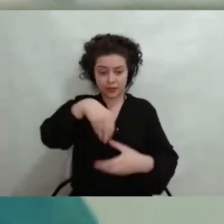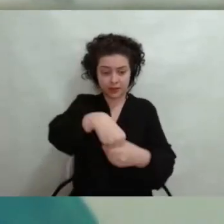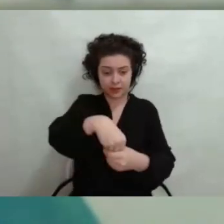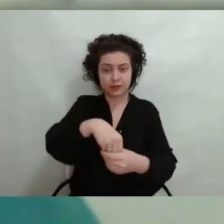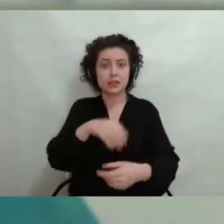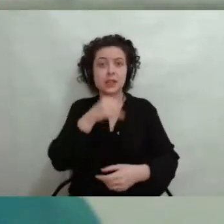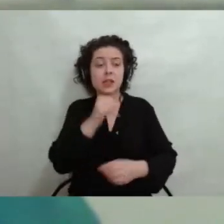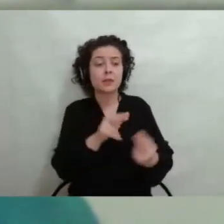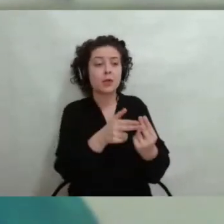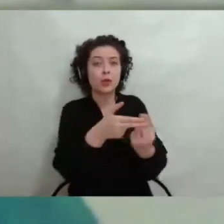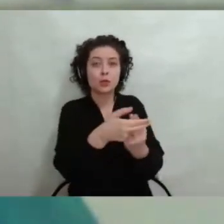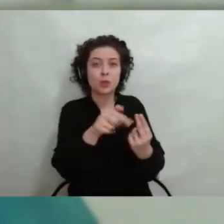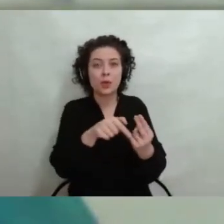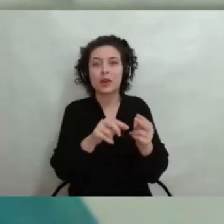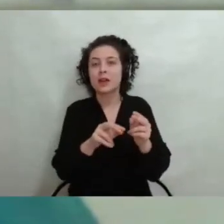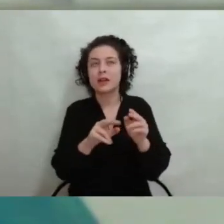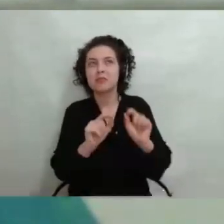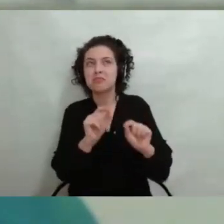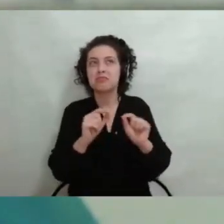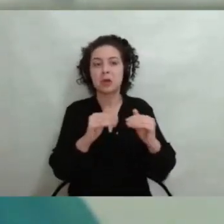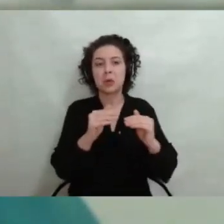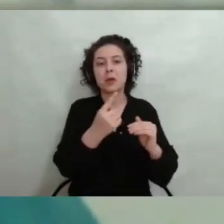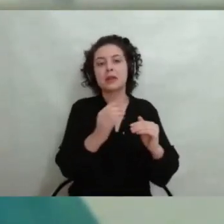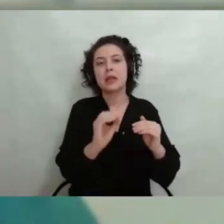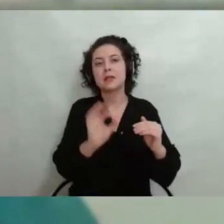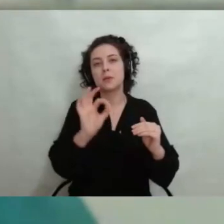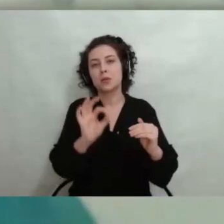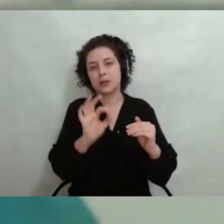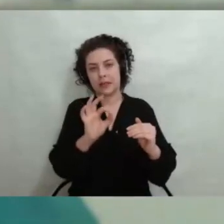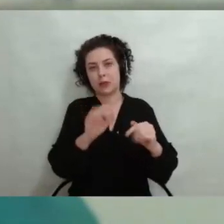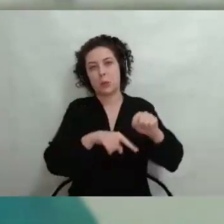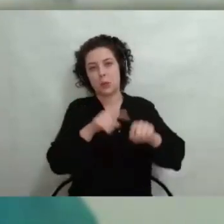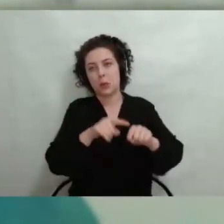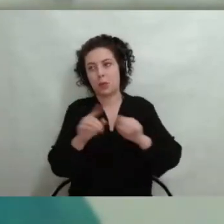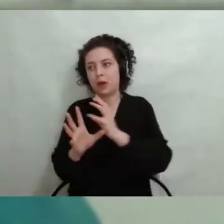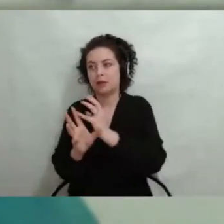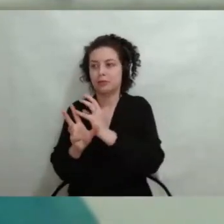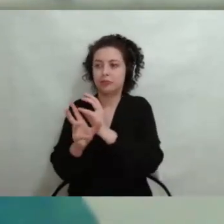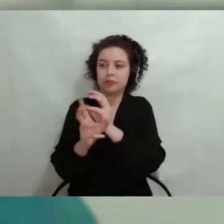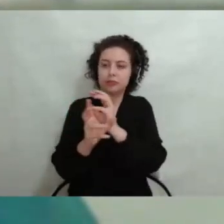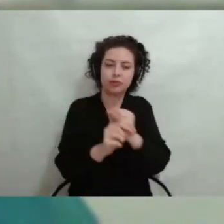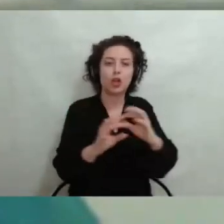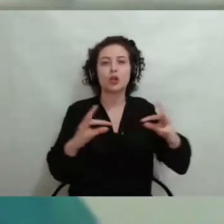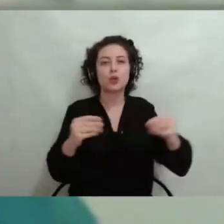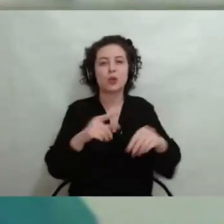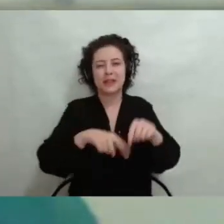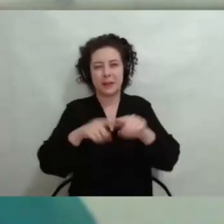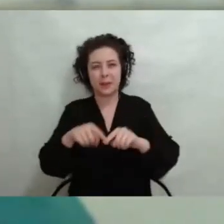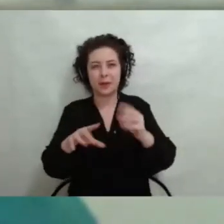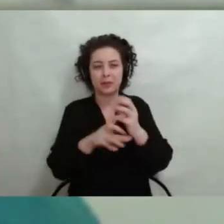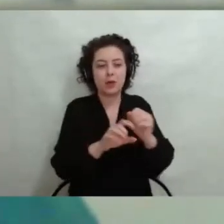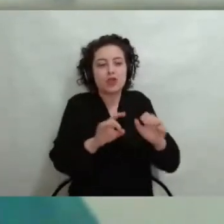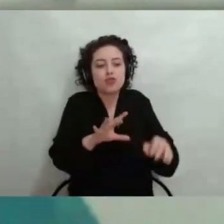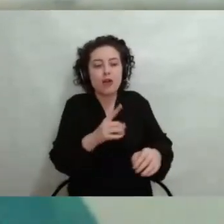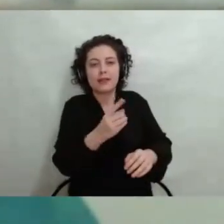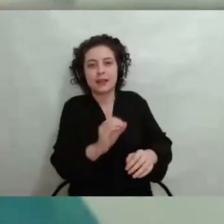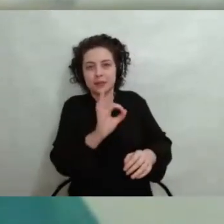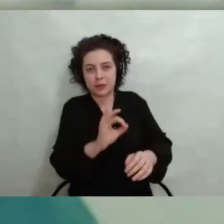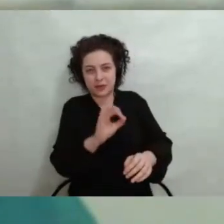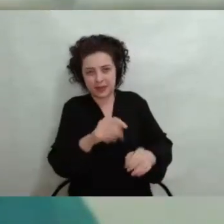eles representavam 10% do conjunto dos equipamentos disponíveis no